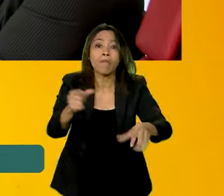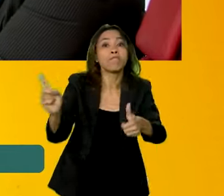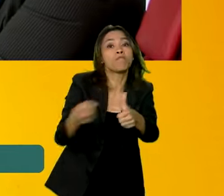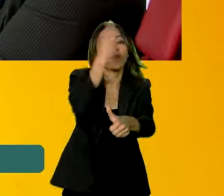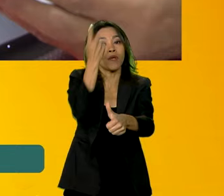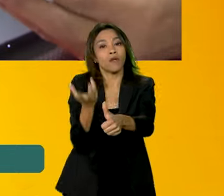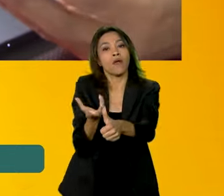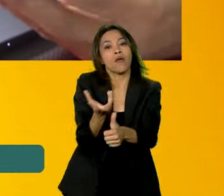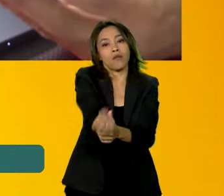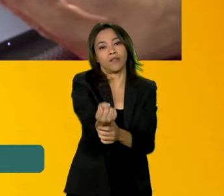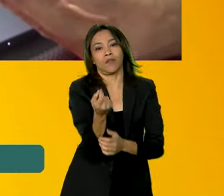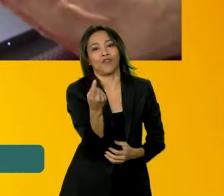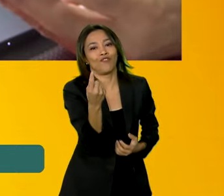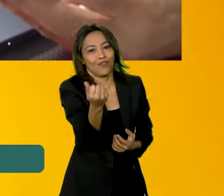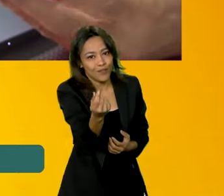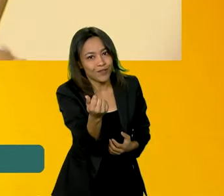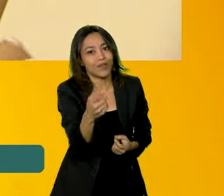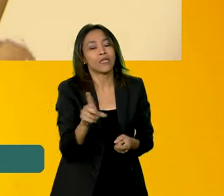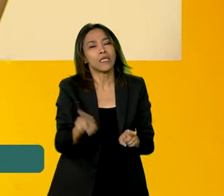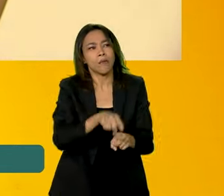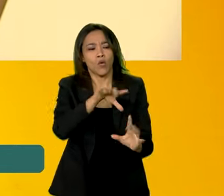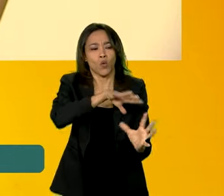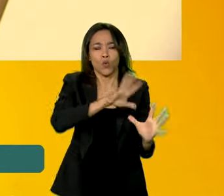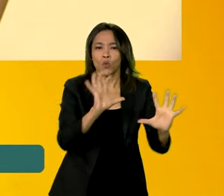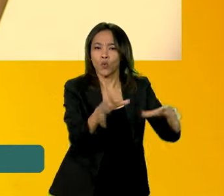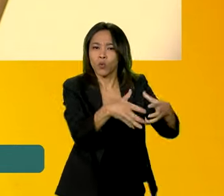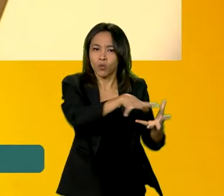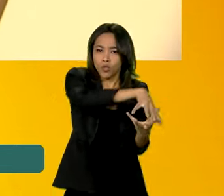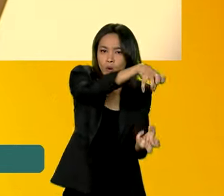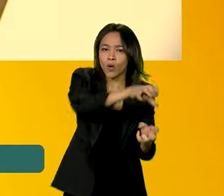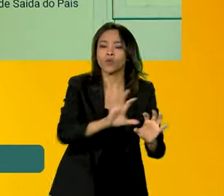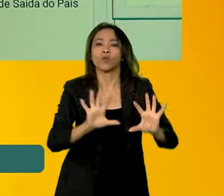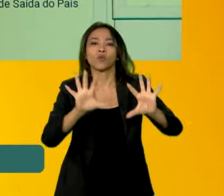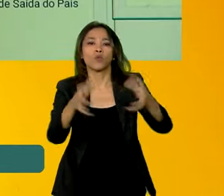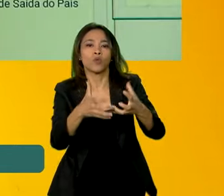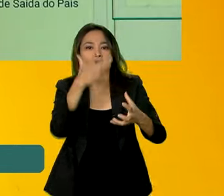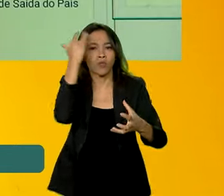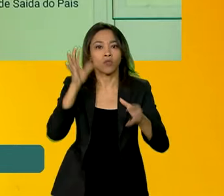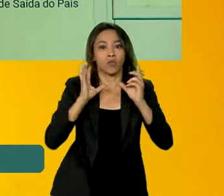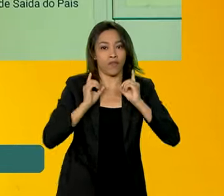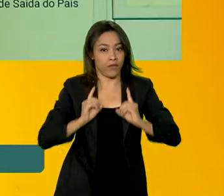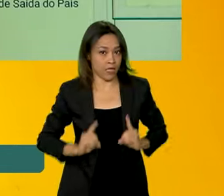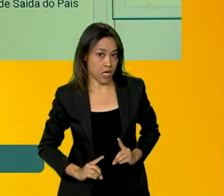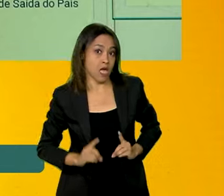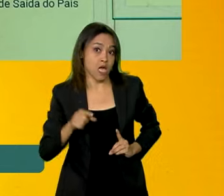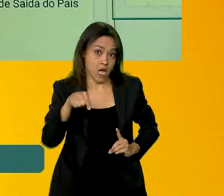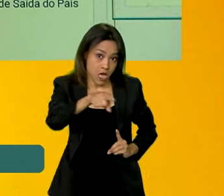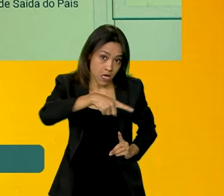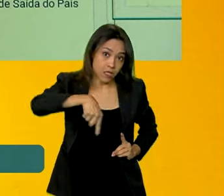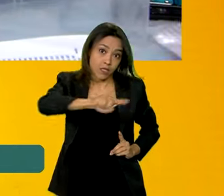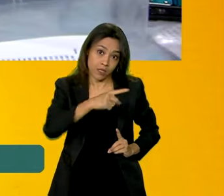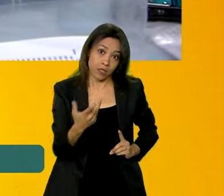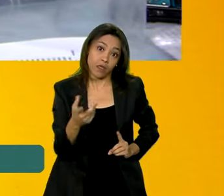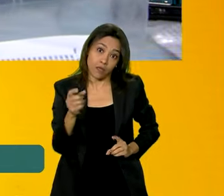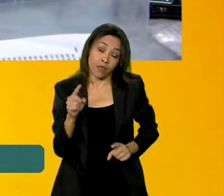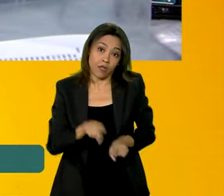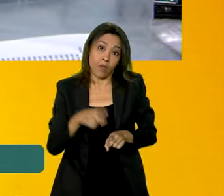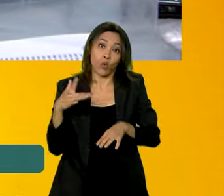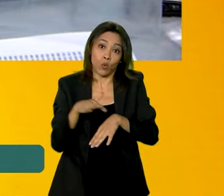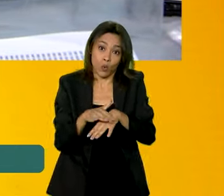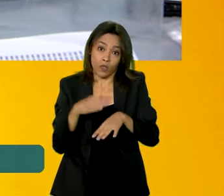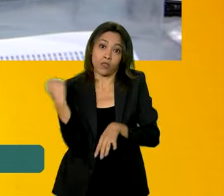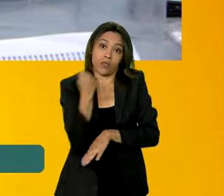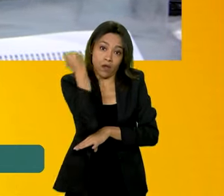restituição. Também tem prioridade os idosos, pessoas com deficiência física, mental ou com moléstia grave. Além